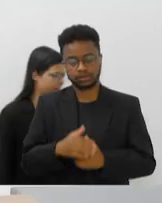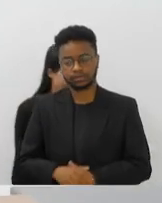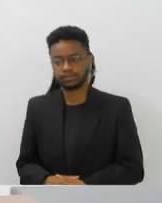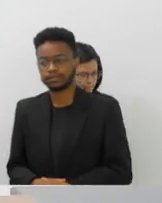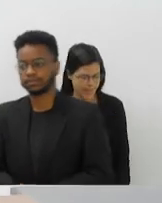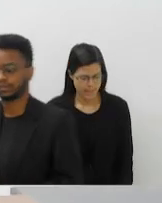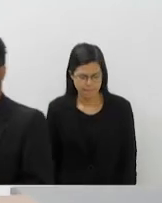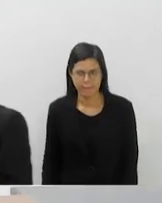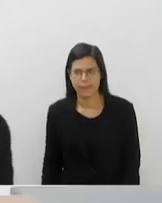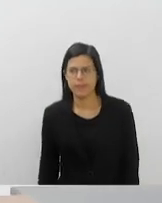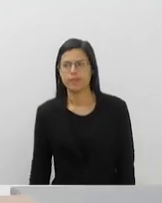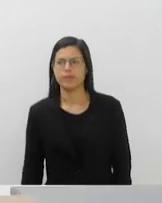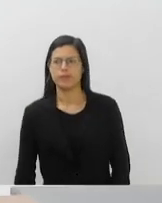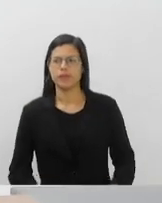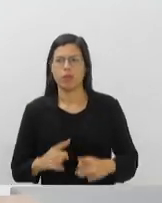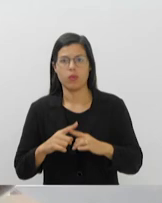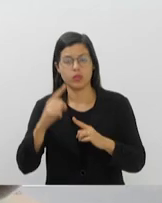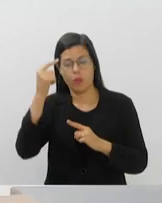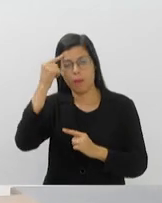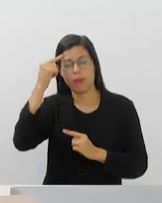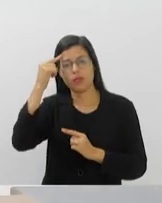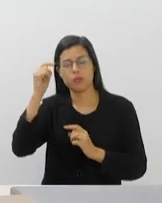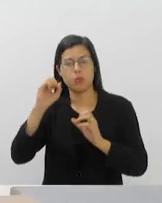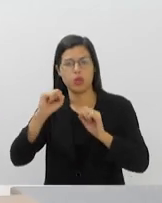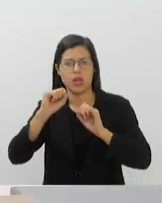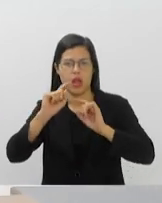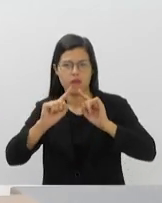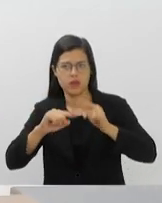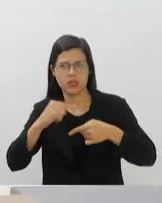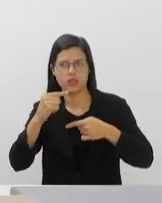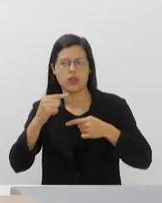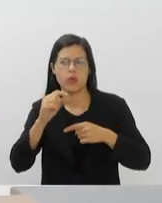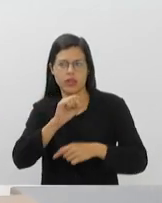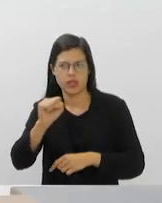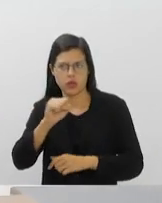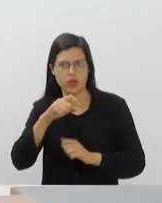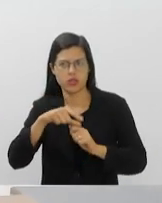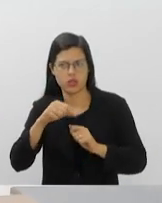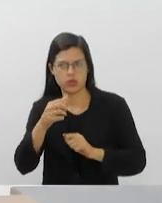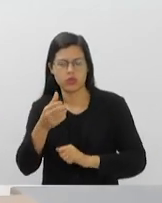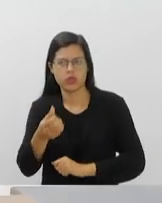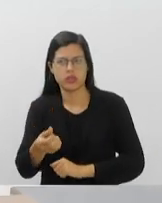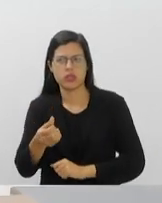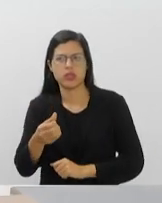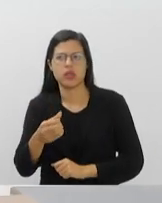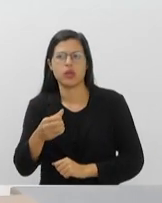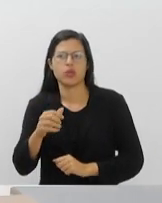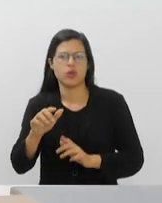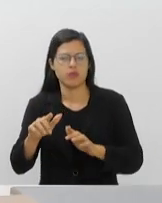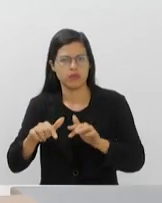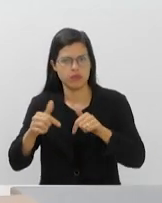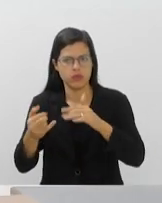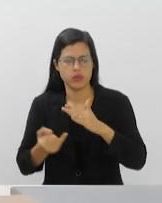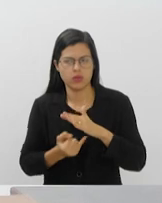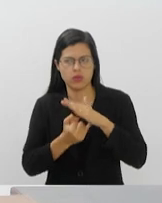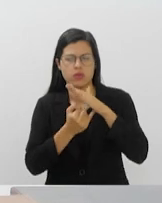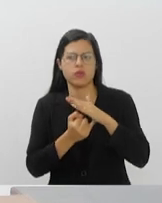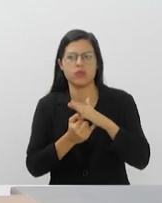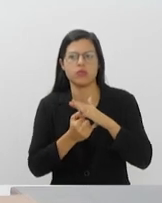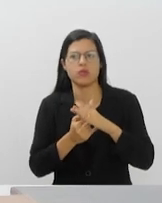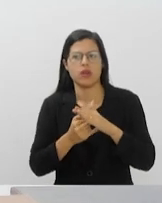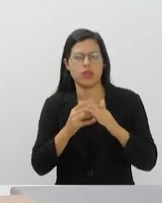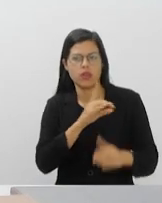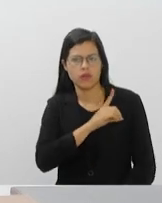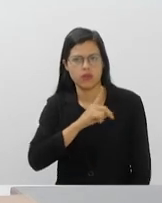eu penso que a gente poderia talvez avançar o 88 inciso 6 integração operacional de órgão do Judiciário Ministério Público